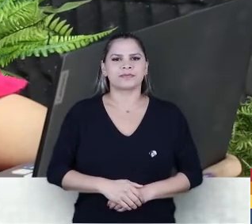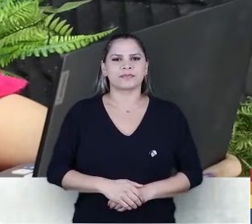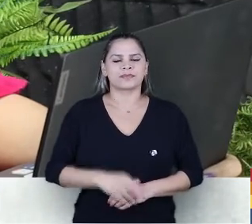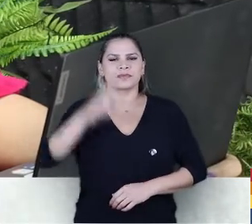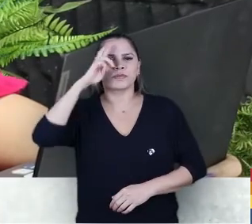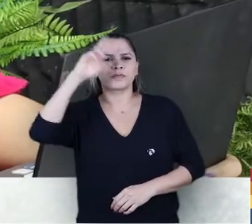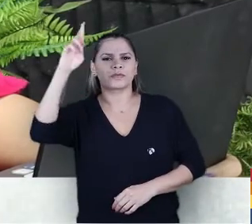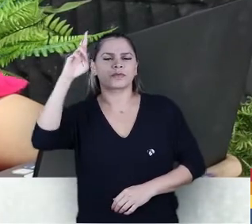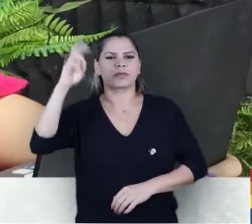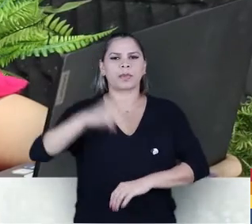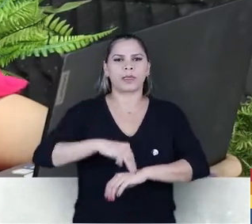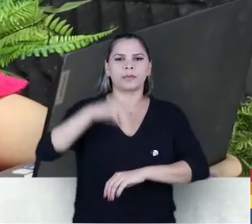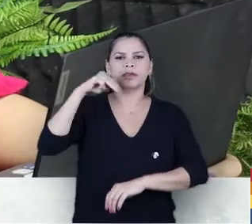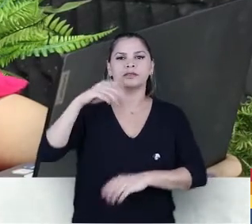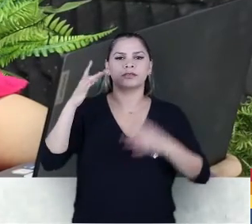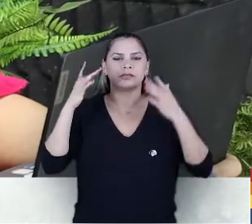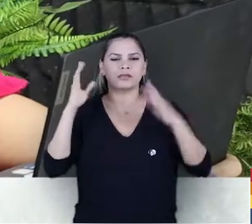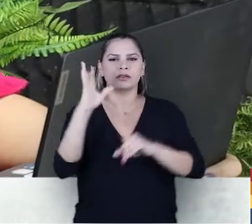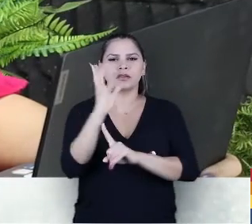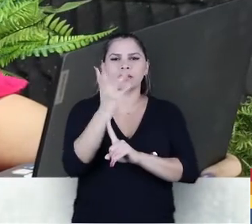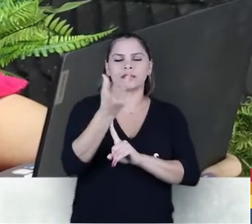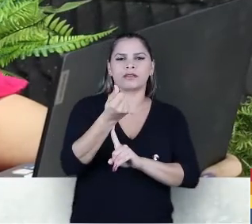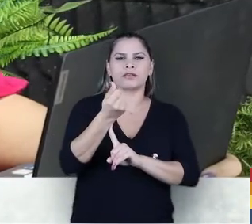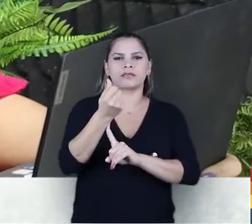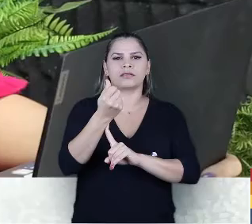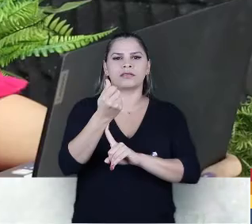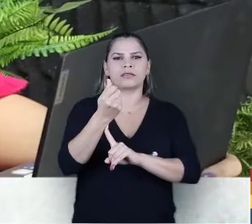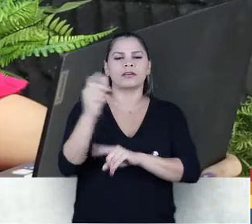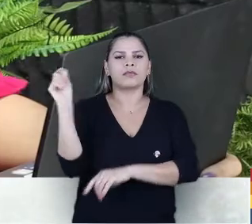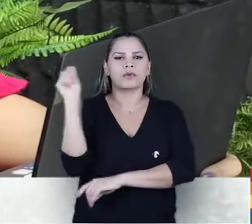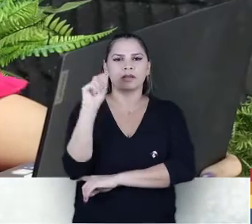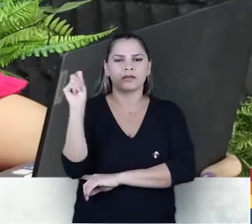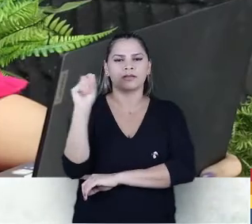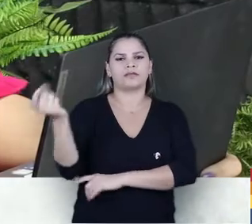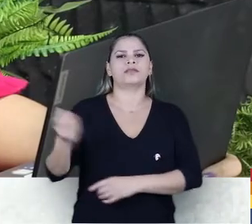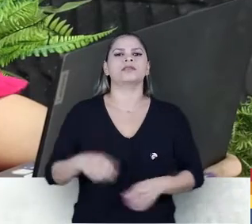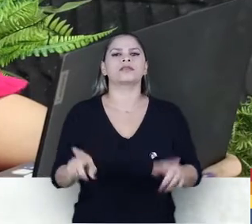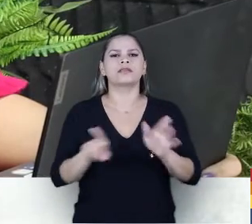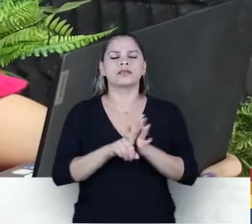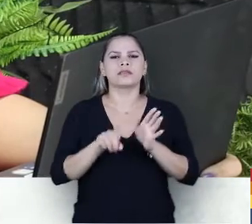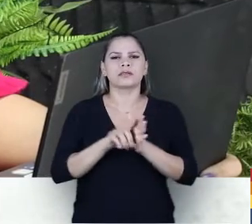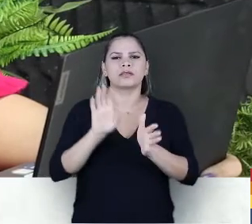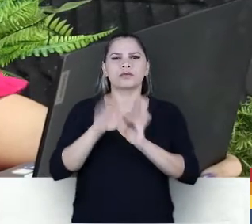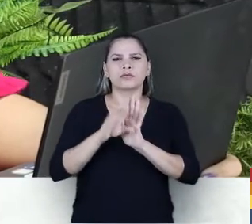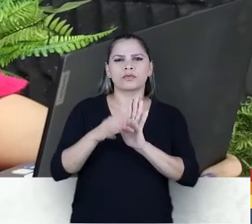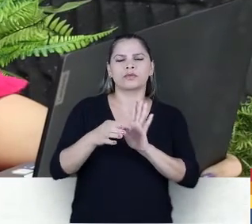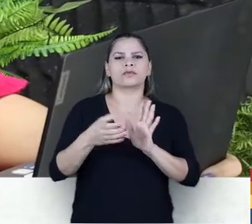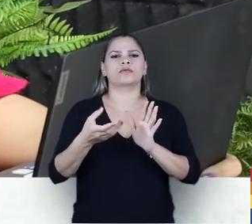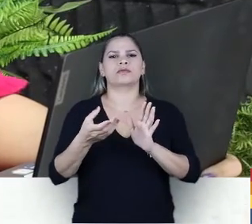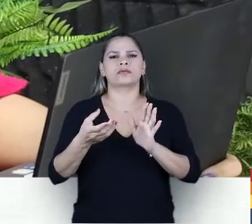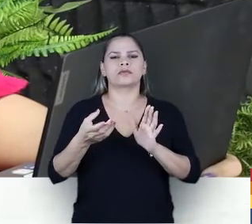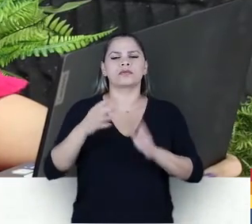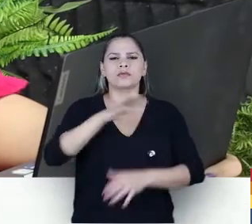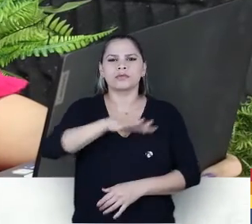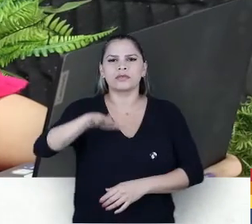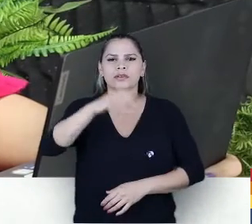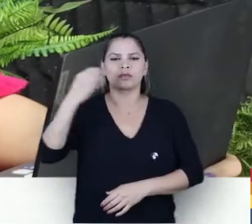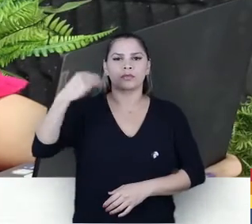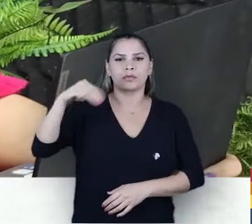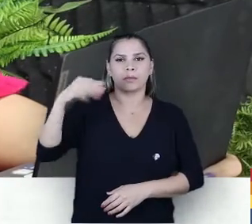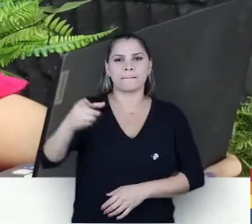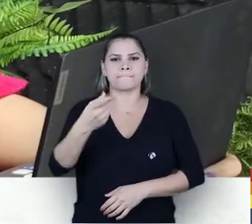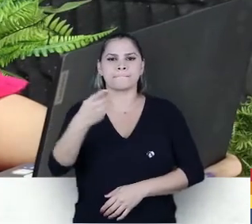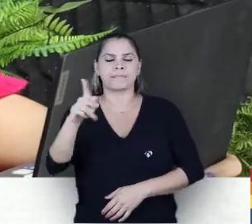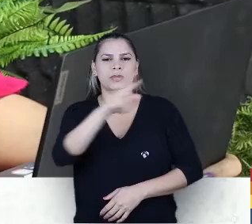Ensino Médio e é professora de Arte na Secretaria de Estado da Educação do Maranhão, com experiência na área de produção cultural,